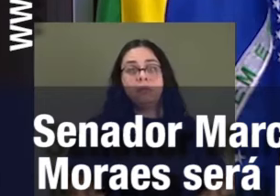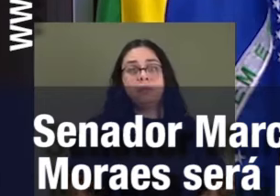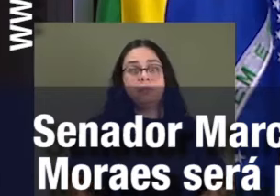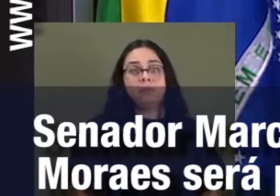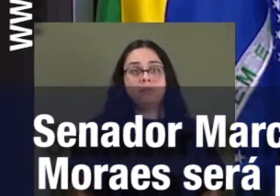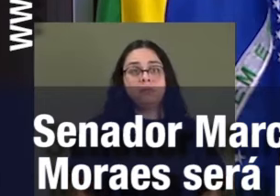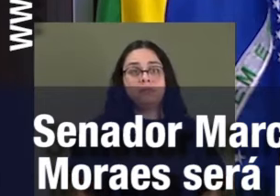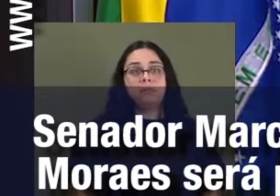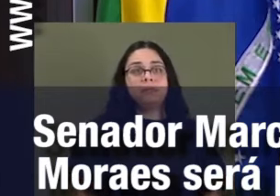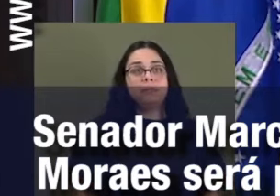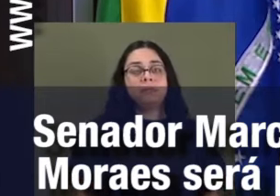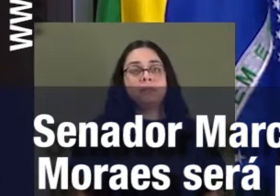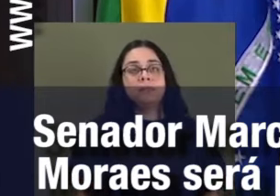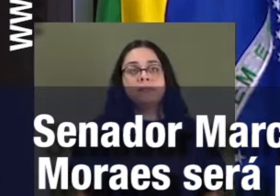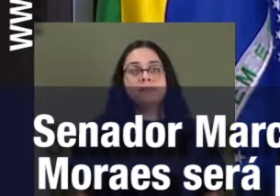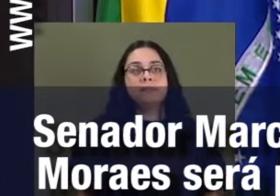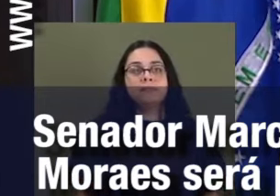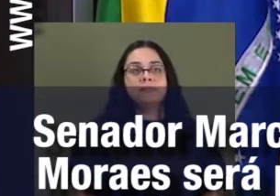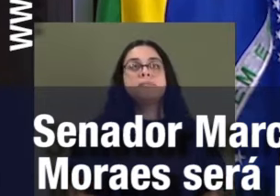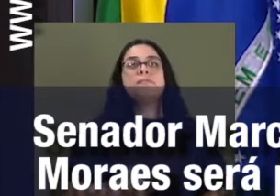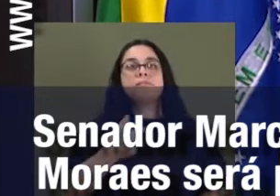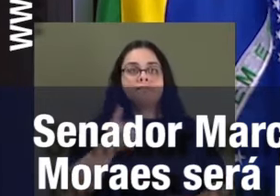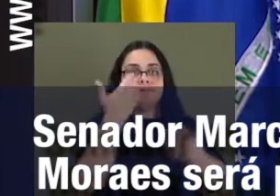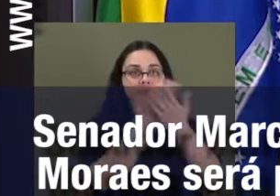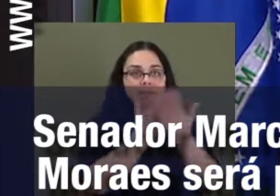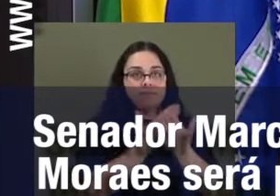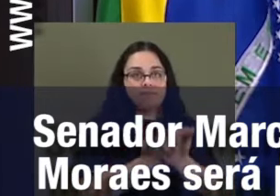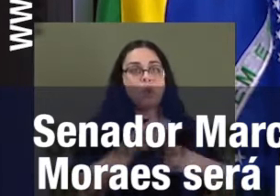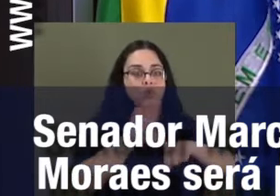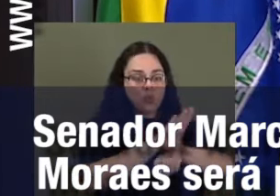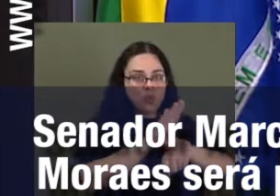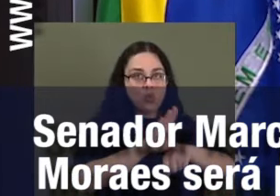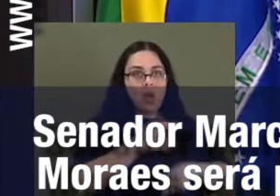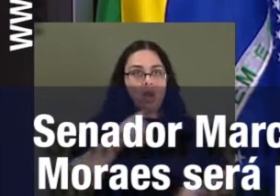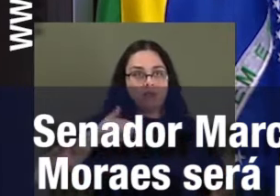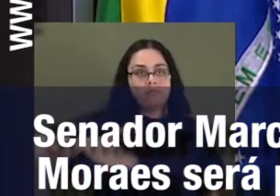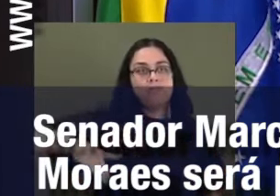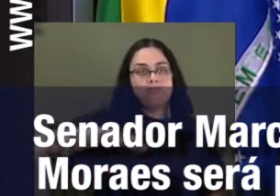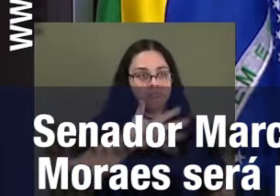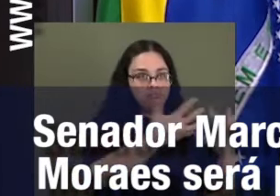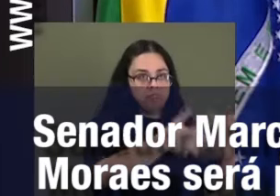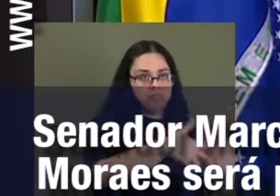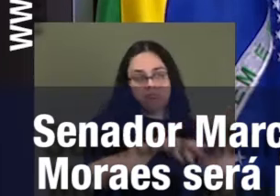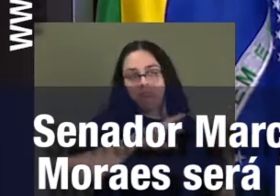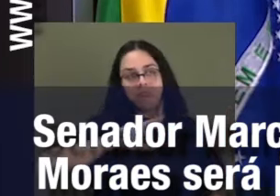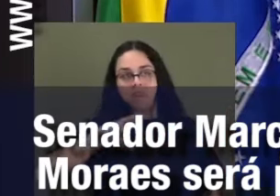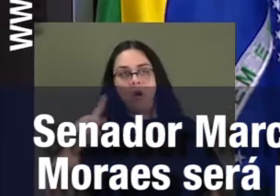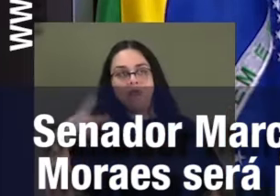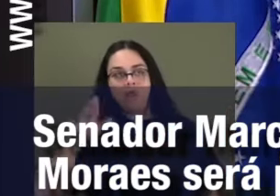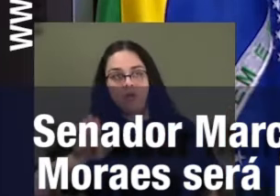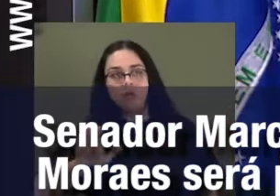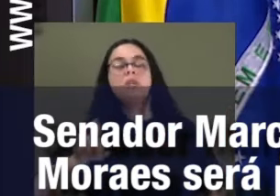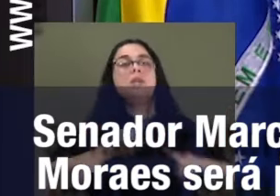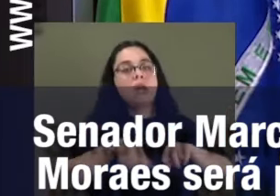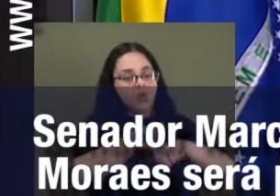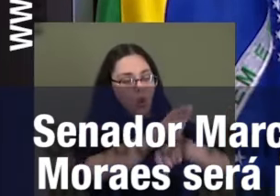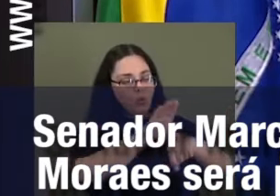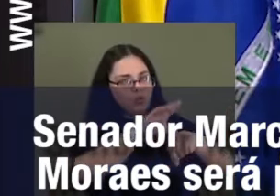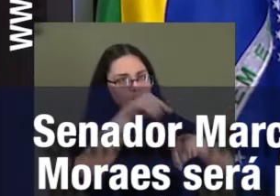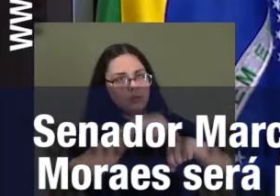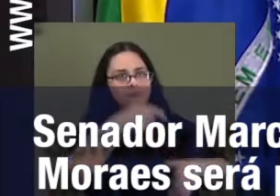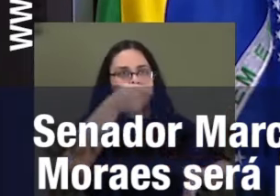Bom, quando eu fui estudar a Constituição, que eu não fui jurista, eu vim da área operacional, a nossa Constituição ainda é mais